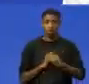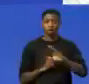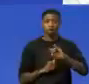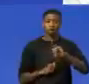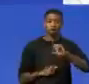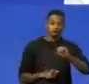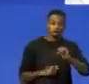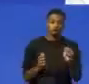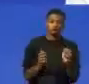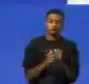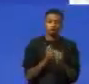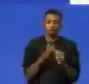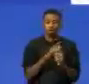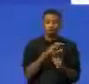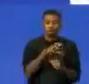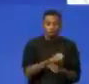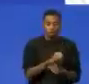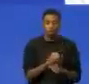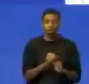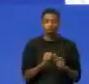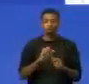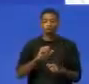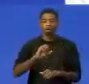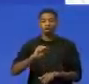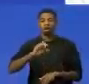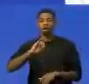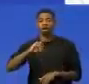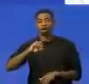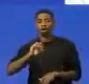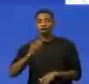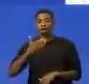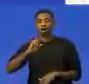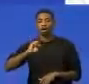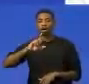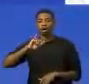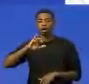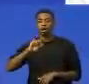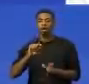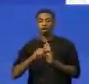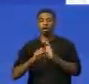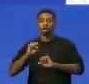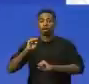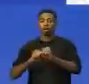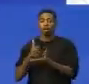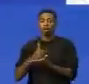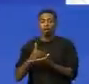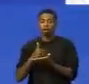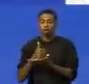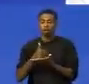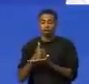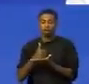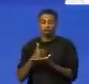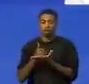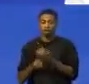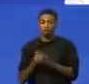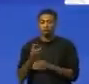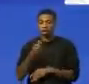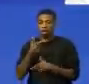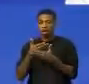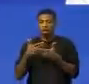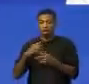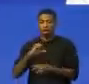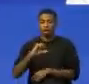salicílico, obtido a partir do ácido salicílico. E ele perguntava, numa indústria farmacêutica, para a fabricação de um lote